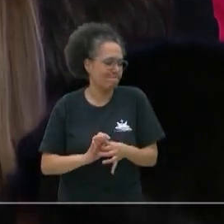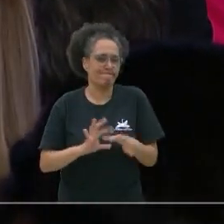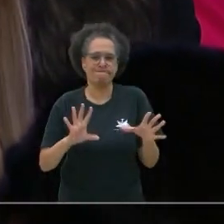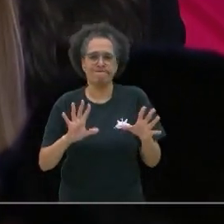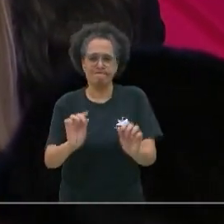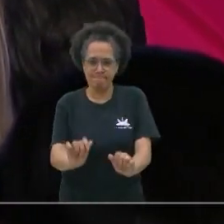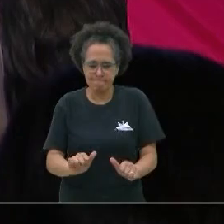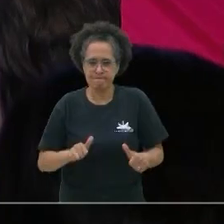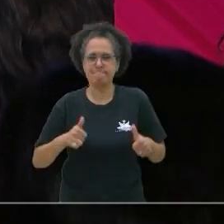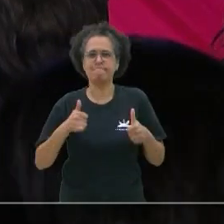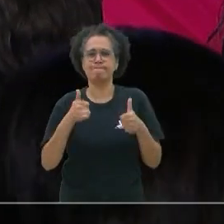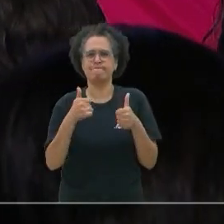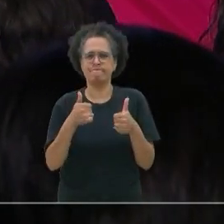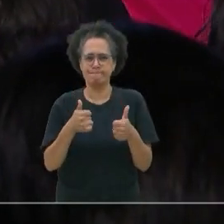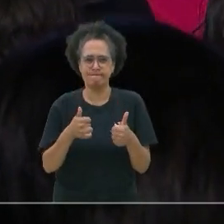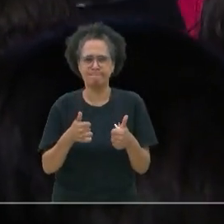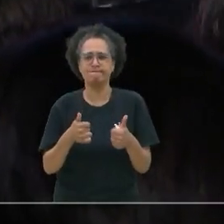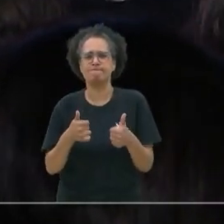restaura.